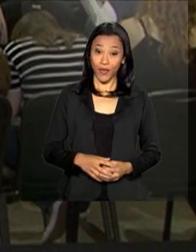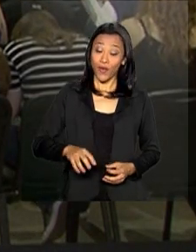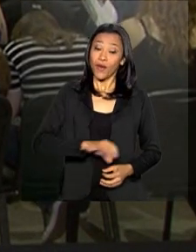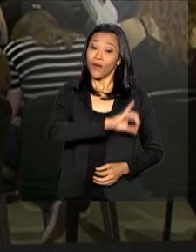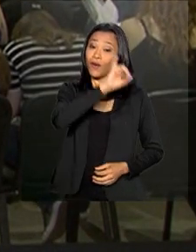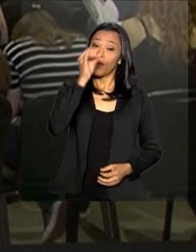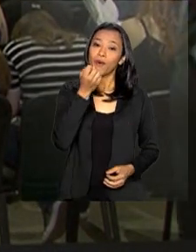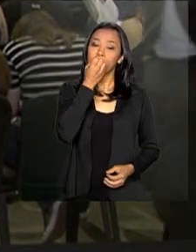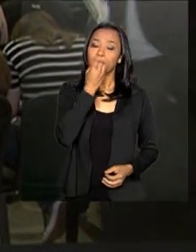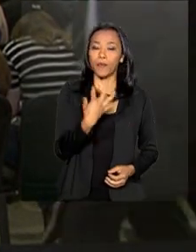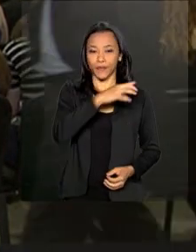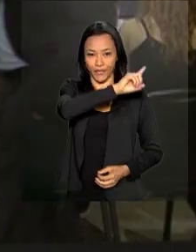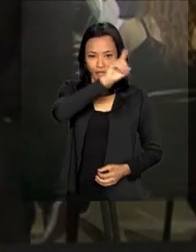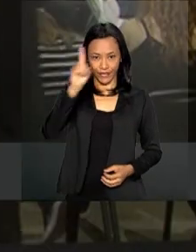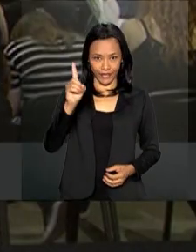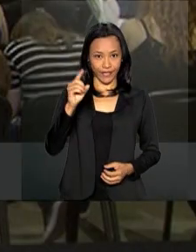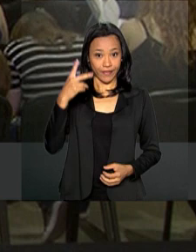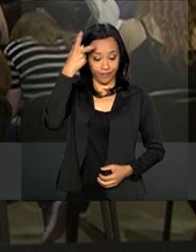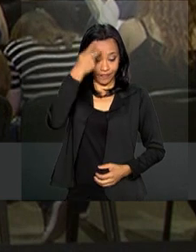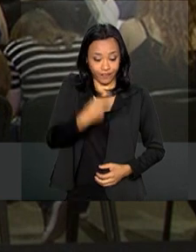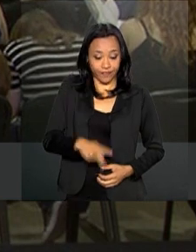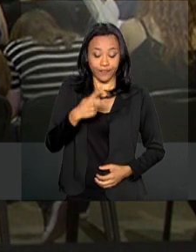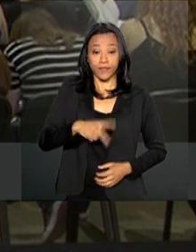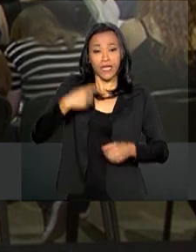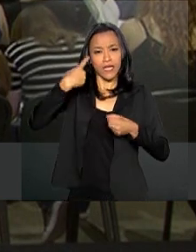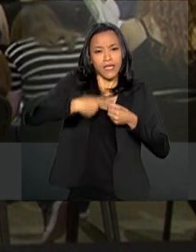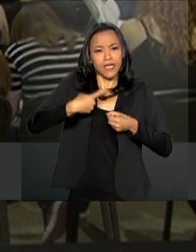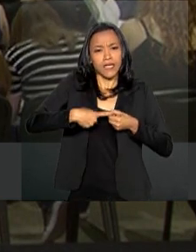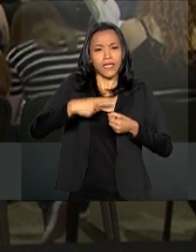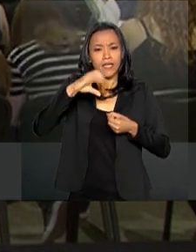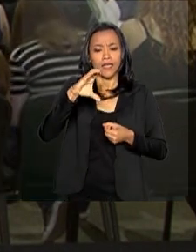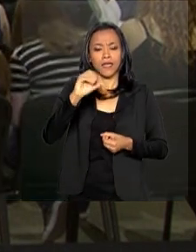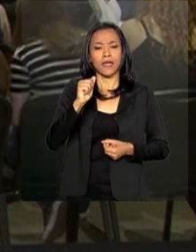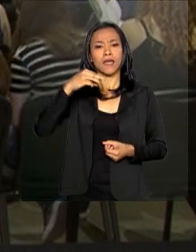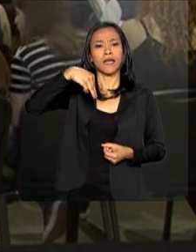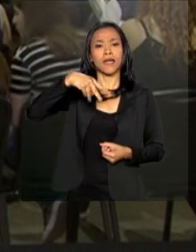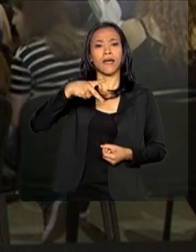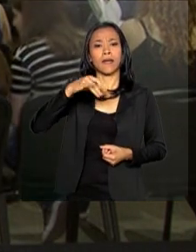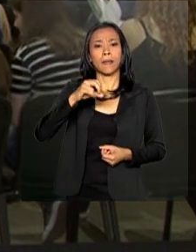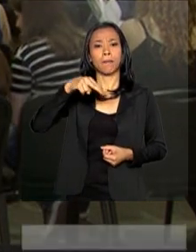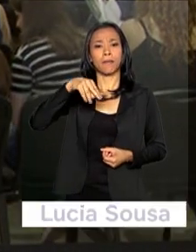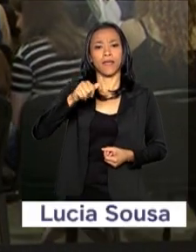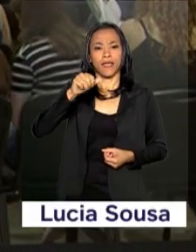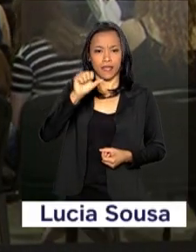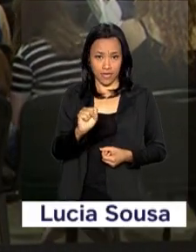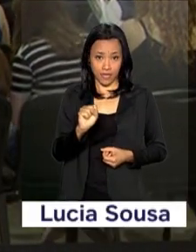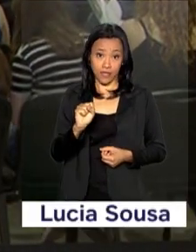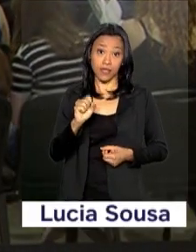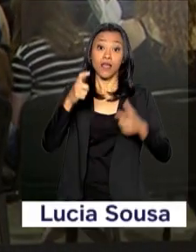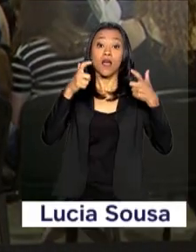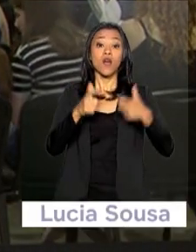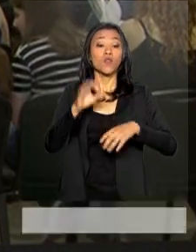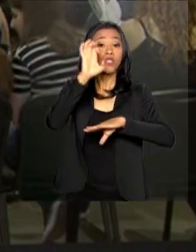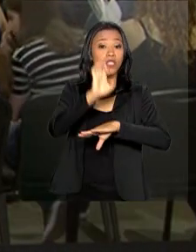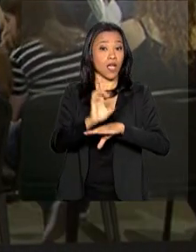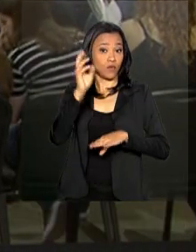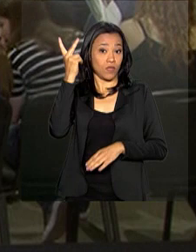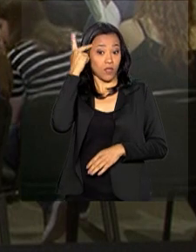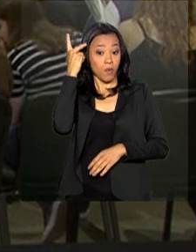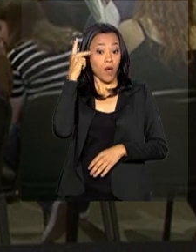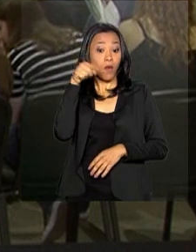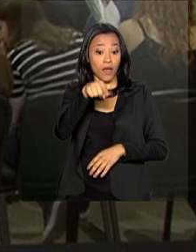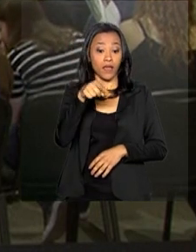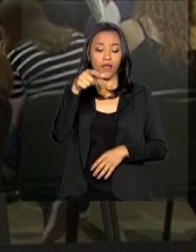Olá, bom dia. Falamos diretamente da cidade de Campinas, interior de São Paulo, mais precisamente do laboratório Sirius, o mais